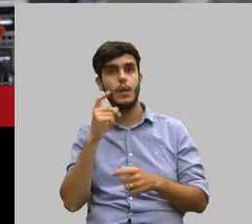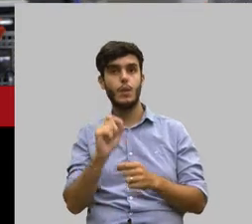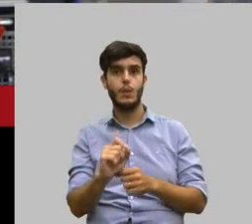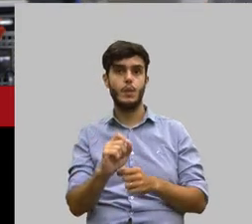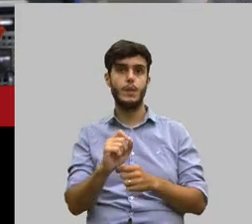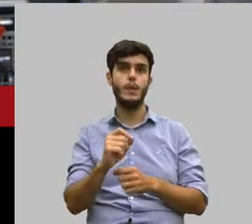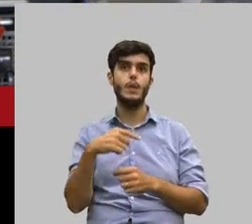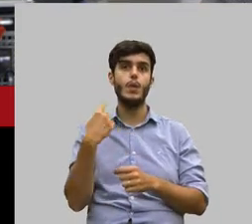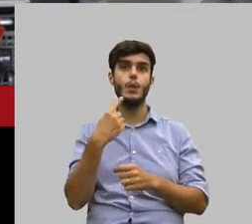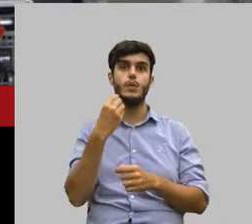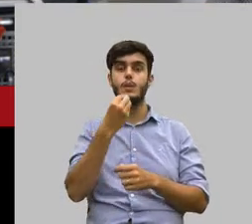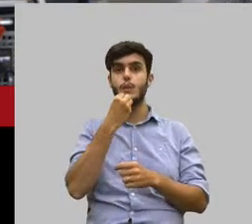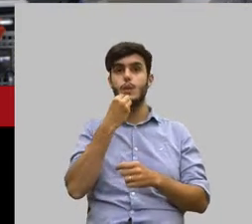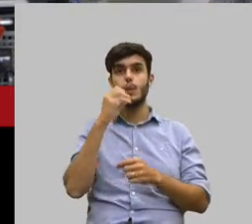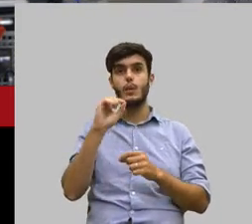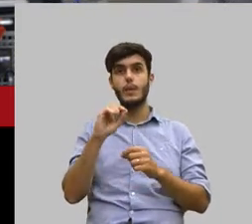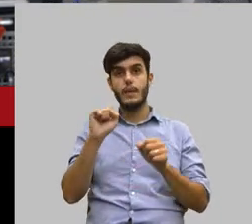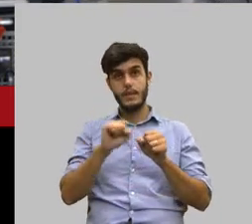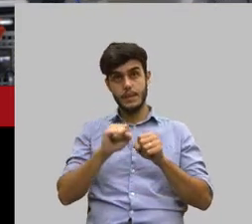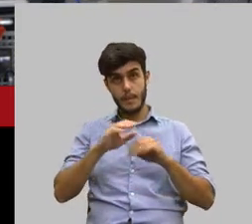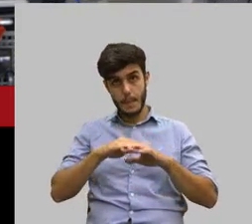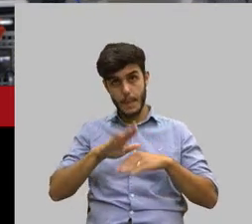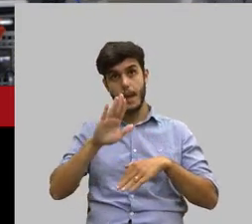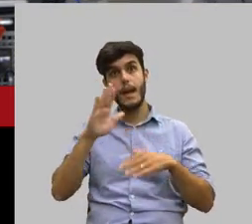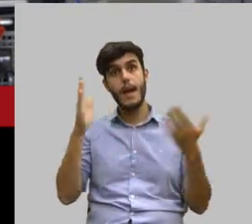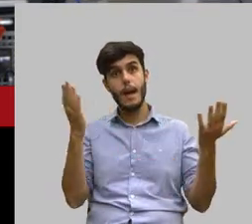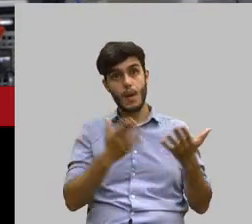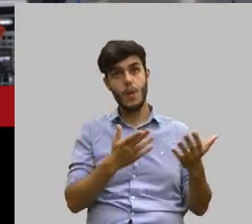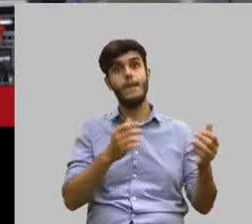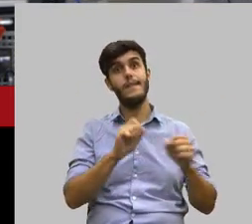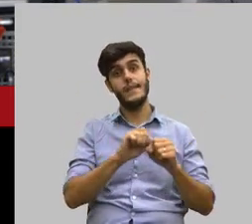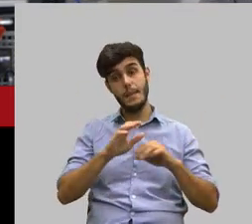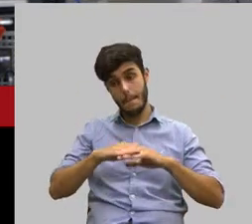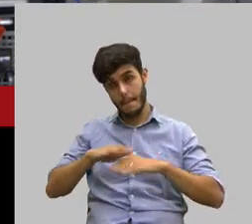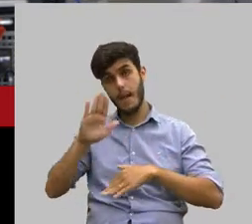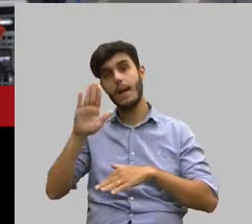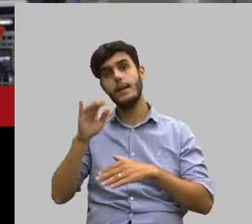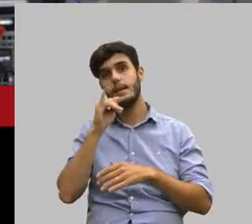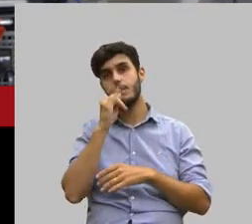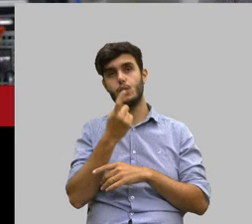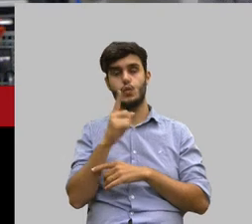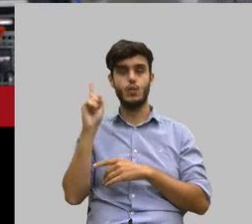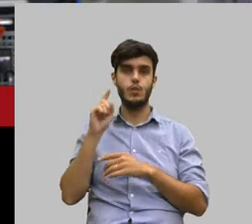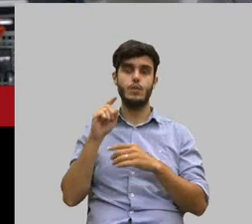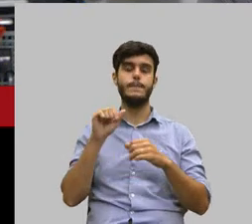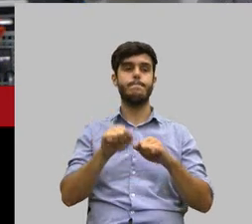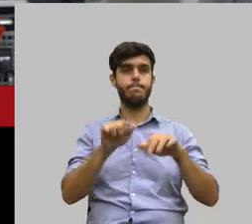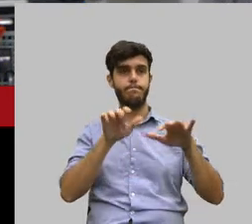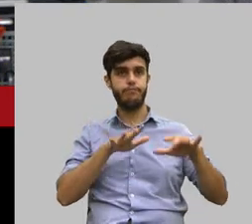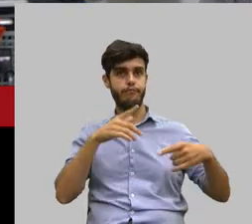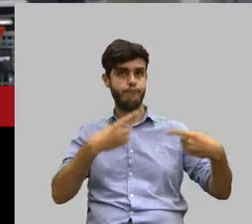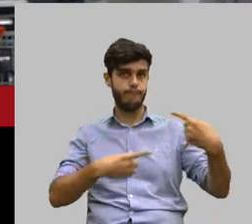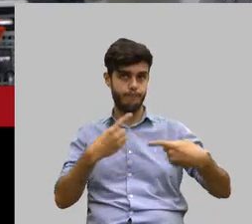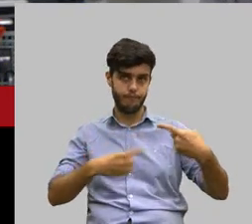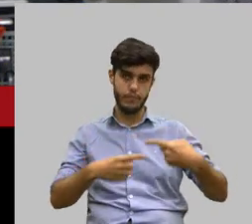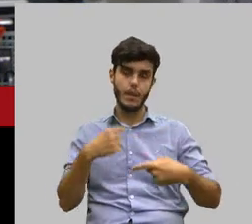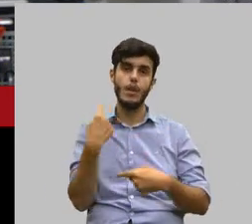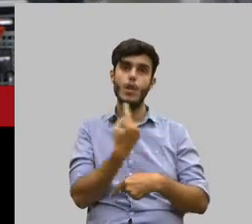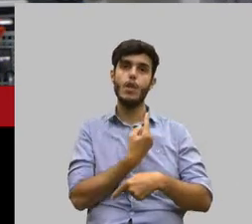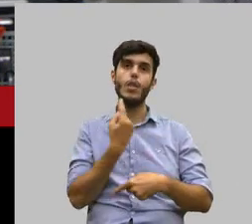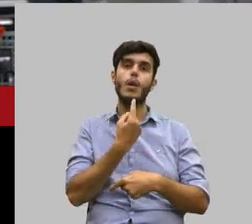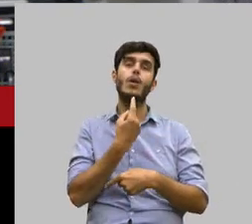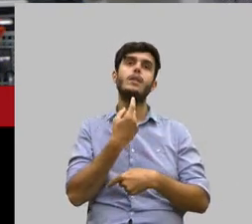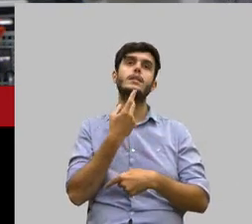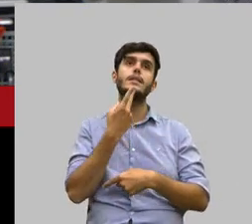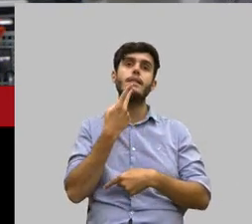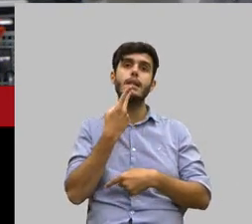fazer mais do que estamos fazendo então na última audiência nós eh avançamos para um debate